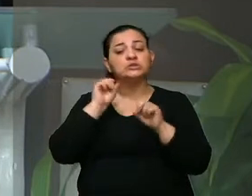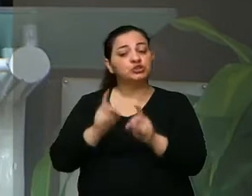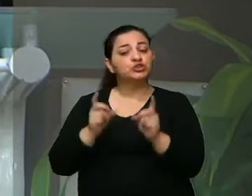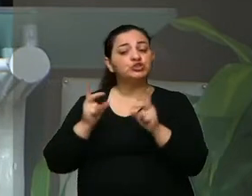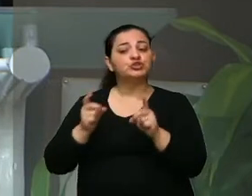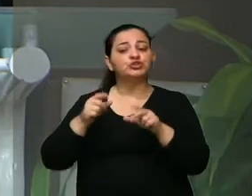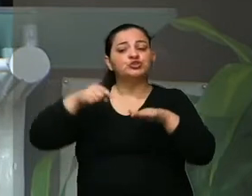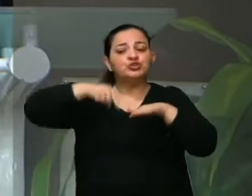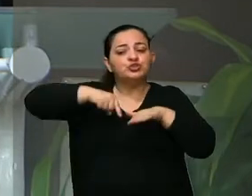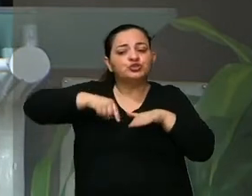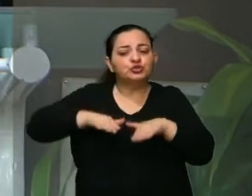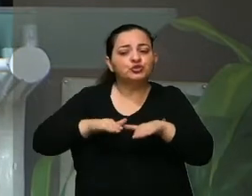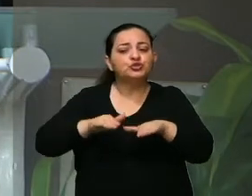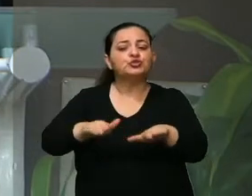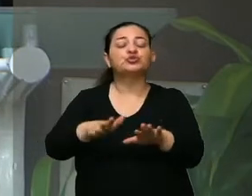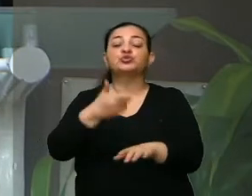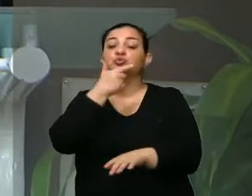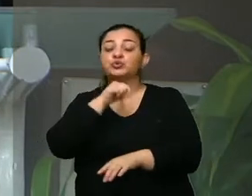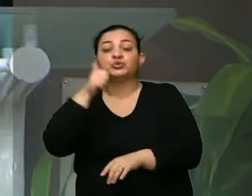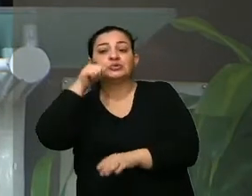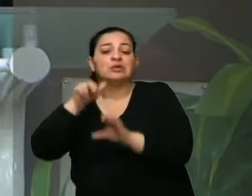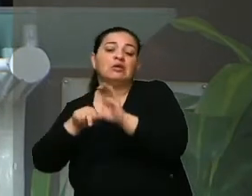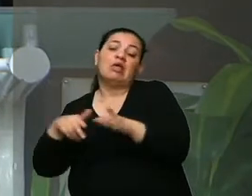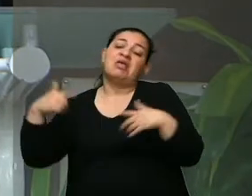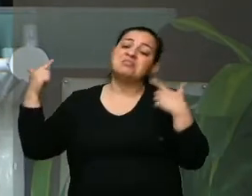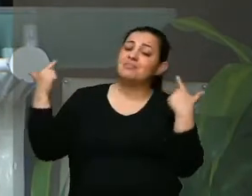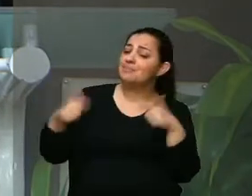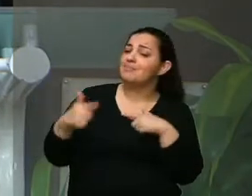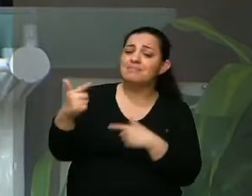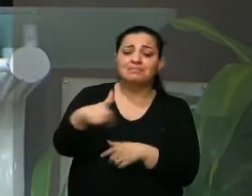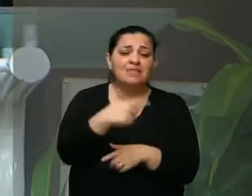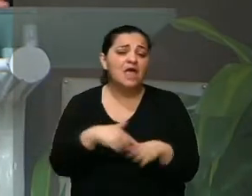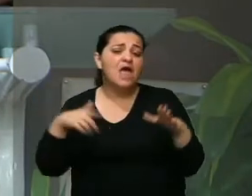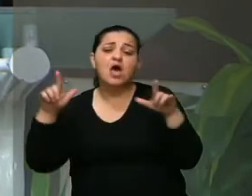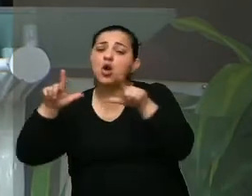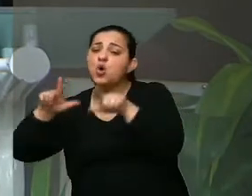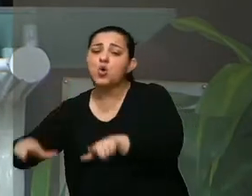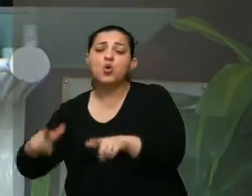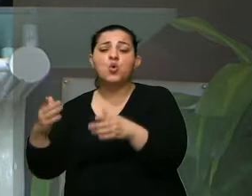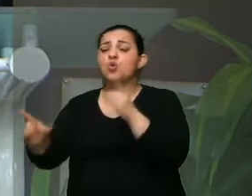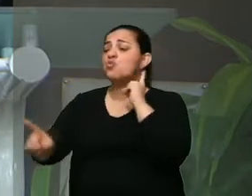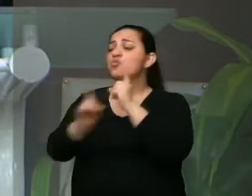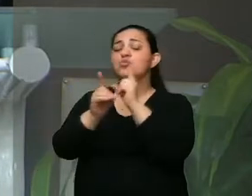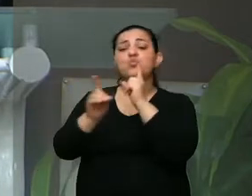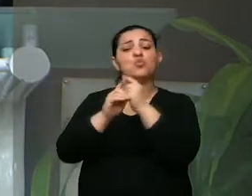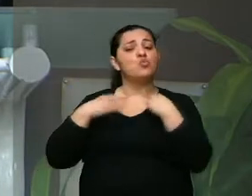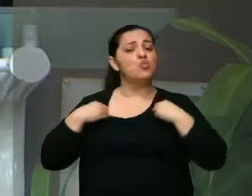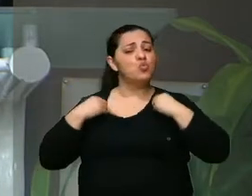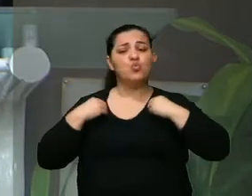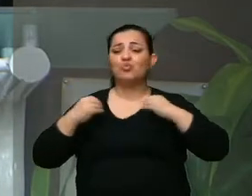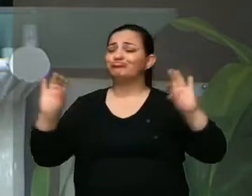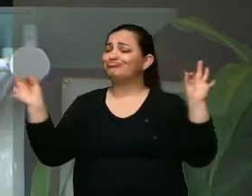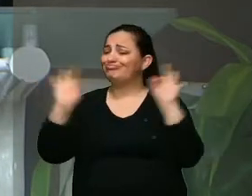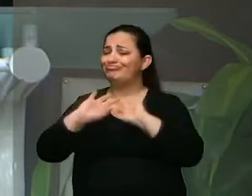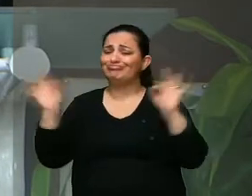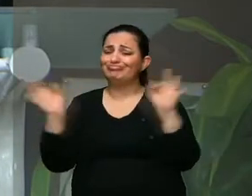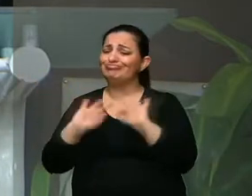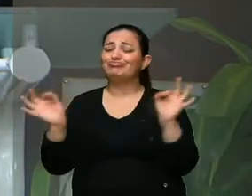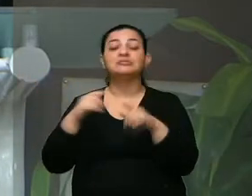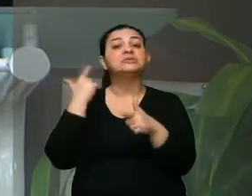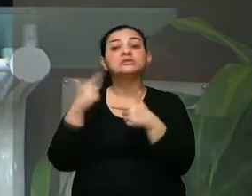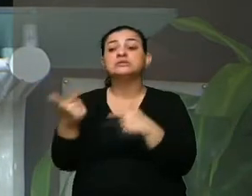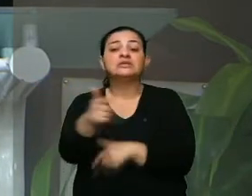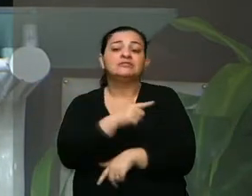por certas irmão dizia mas não tem vai na loja não tem roupa não tem